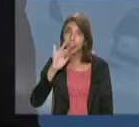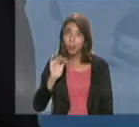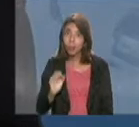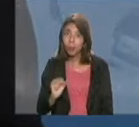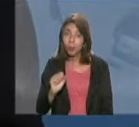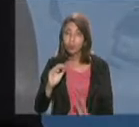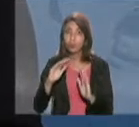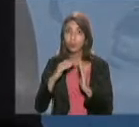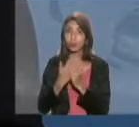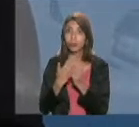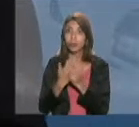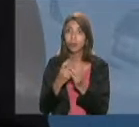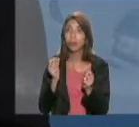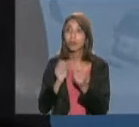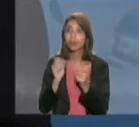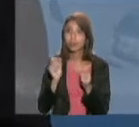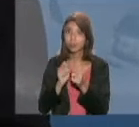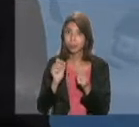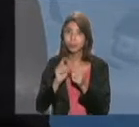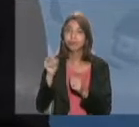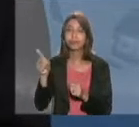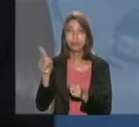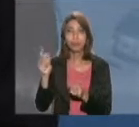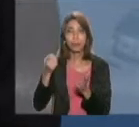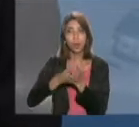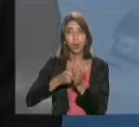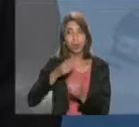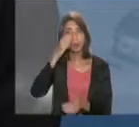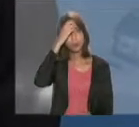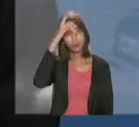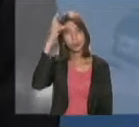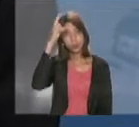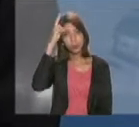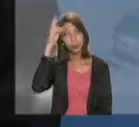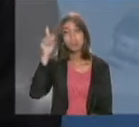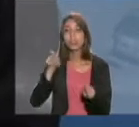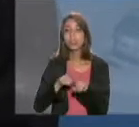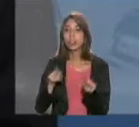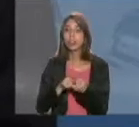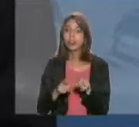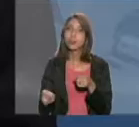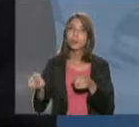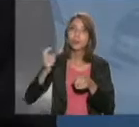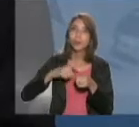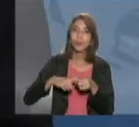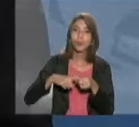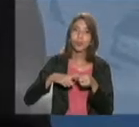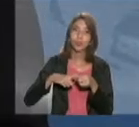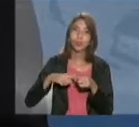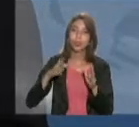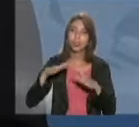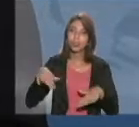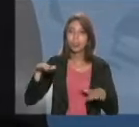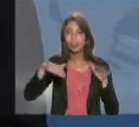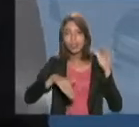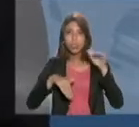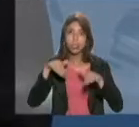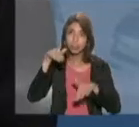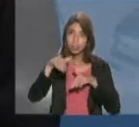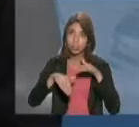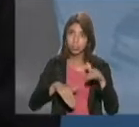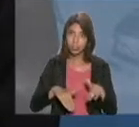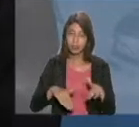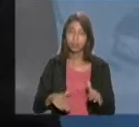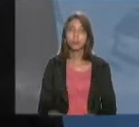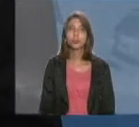milhões de dinheiro público, ali da prefeitura, também para a recuperação do estádio da natação para